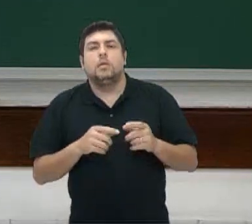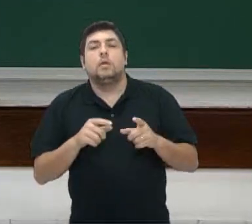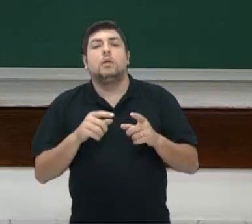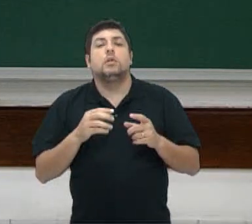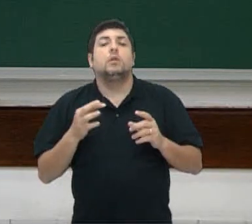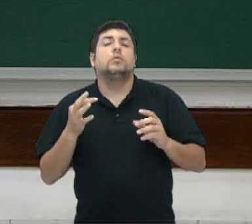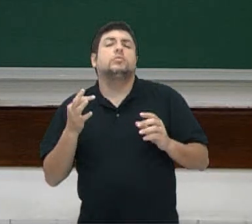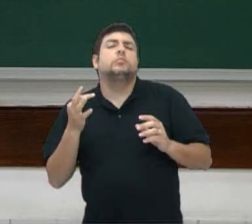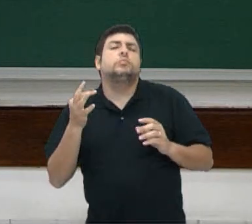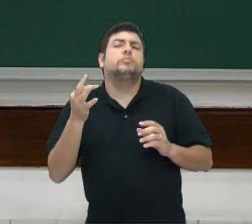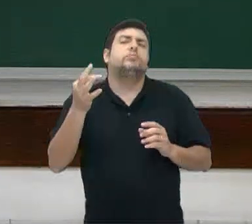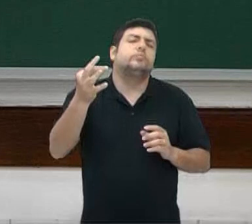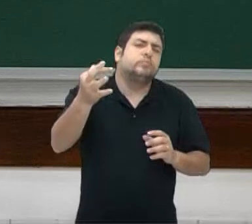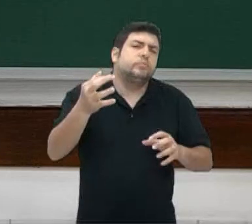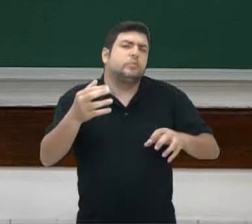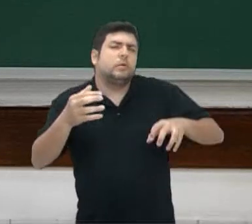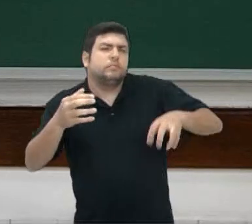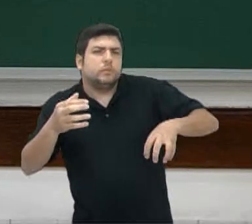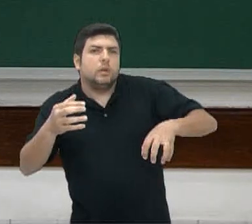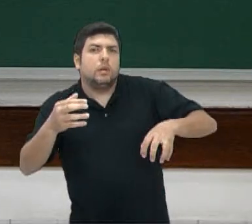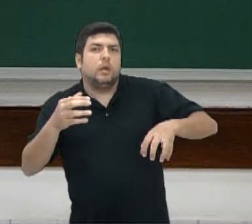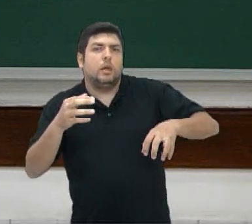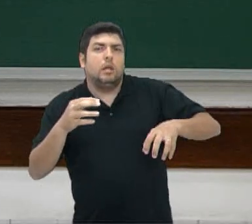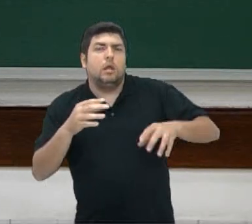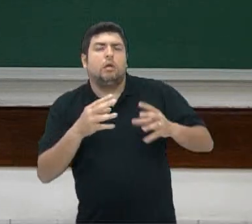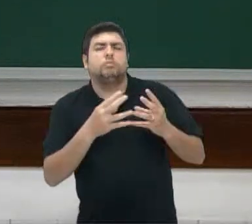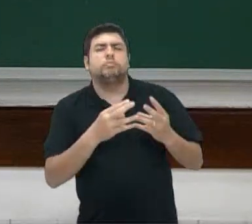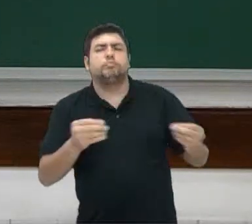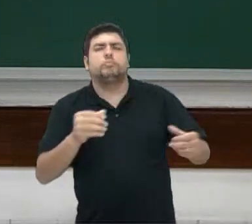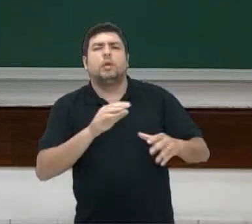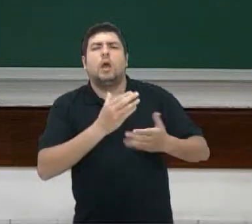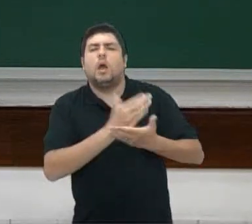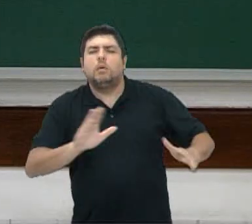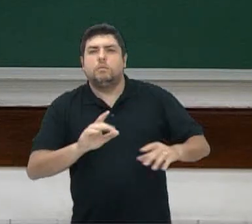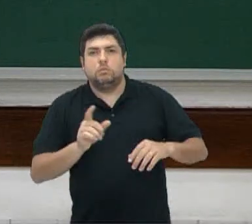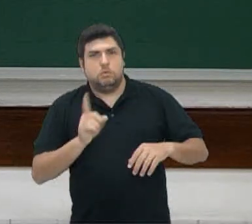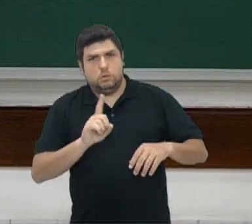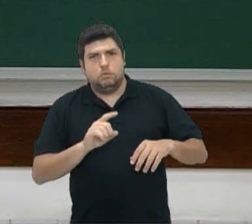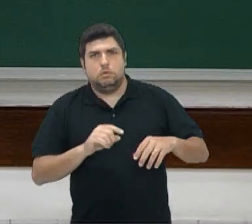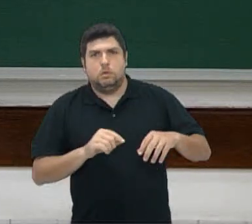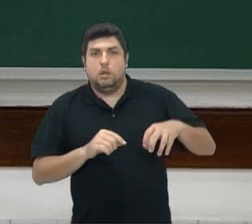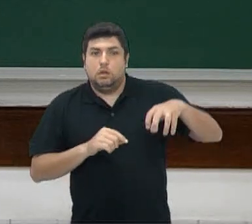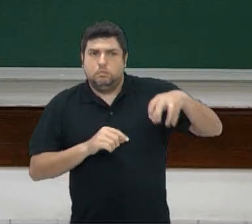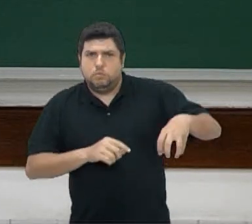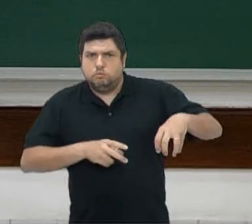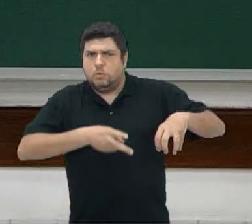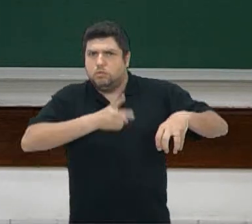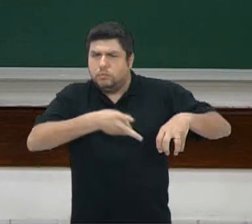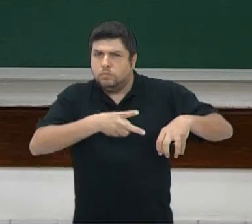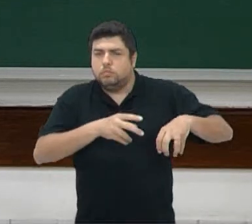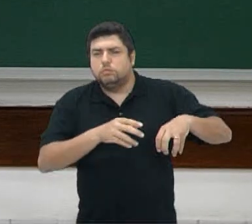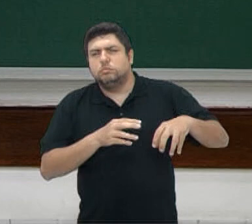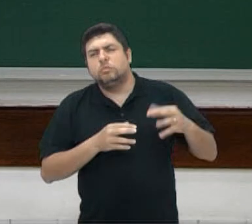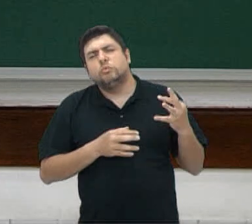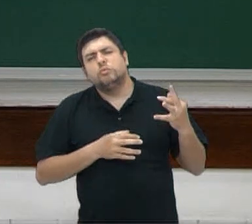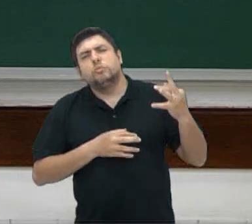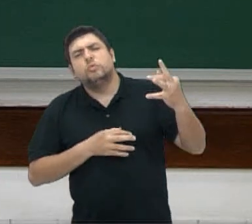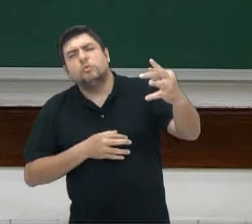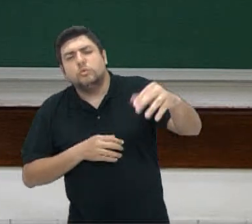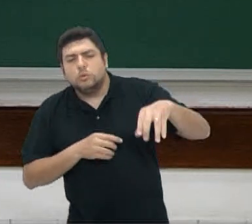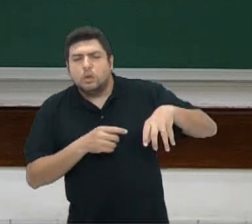Futuramente, essas instituições elas não vão deixar de existir. Elas podem mudar algumas características em relação, né,